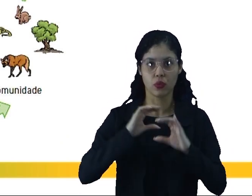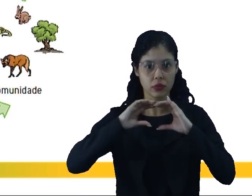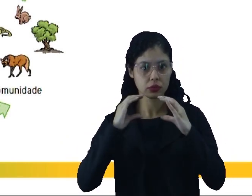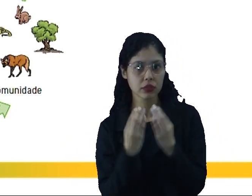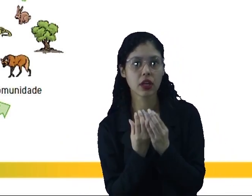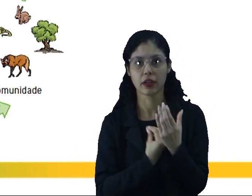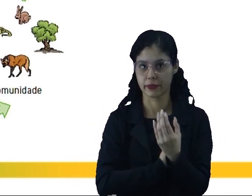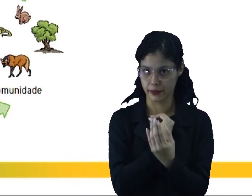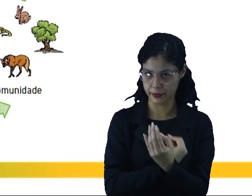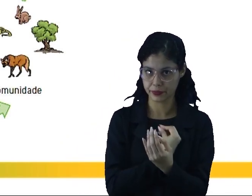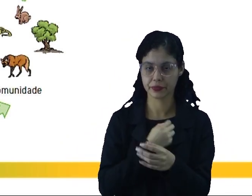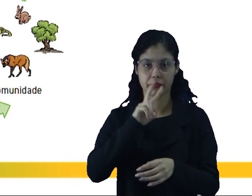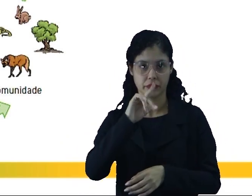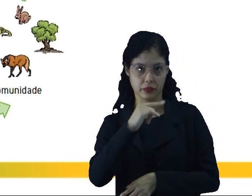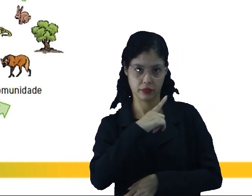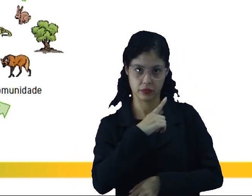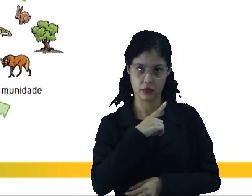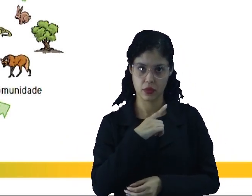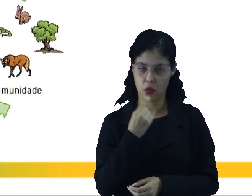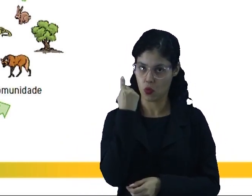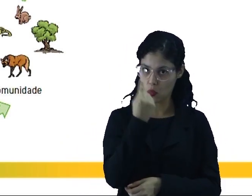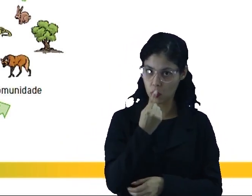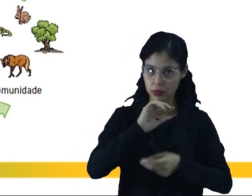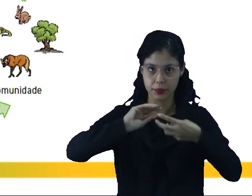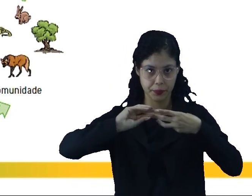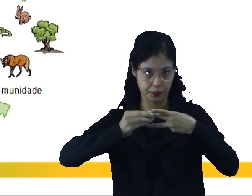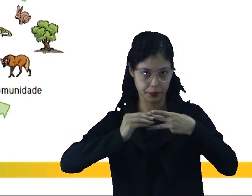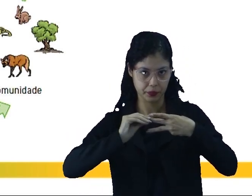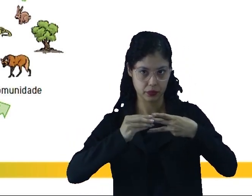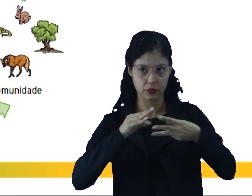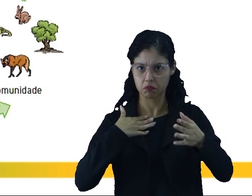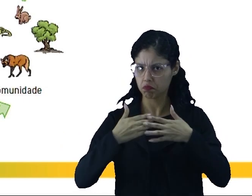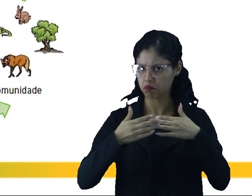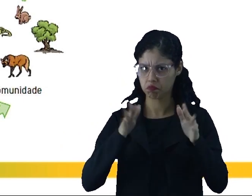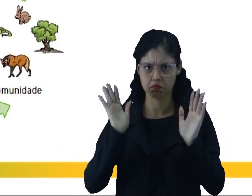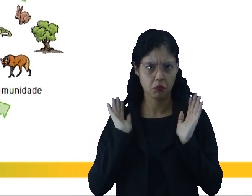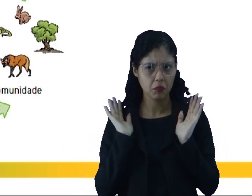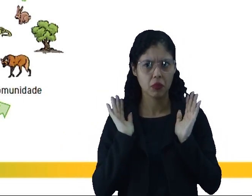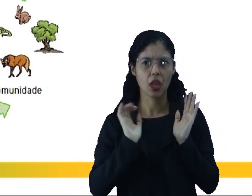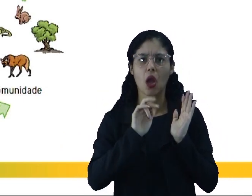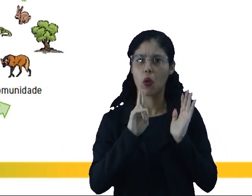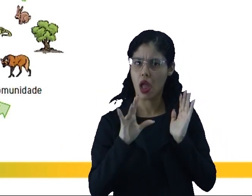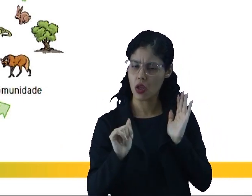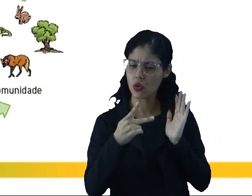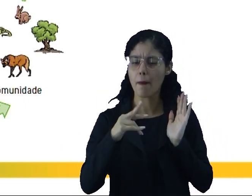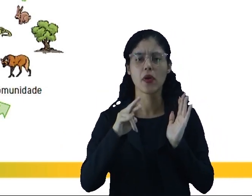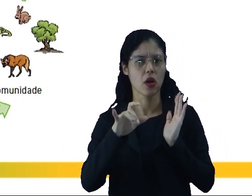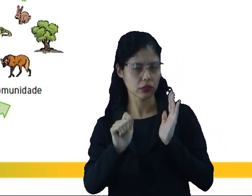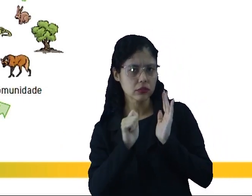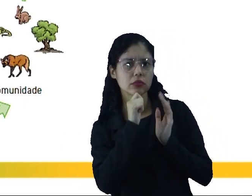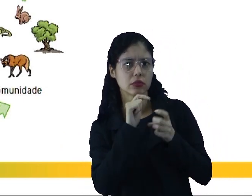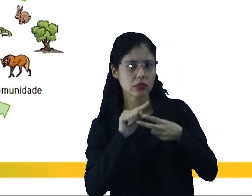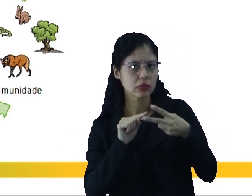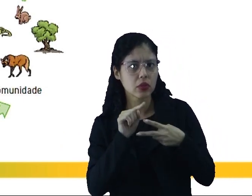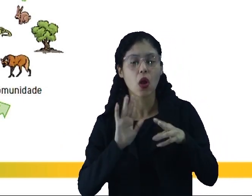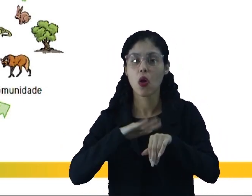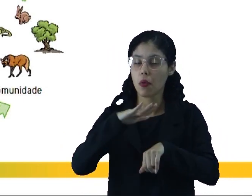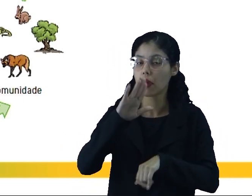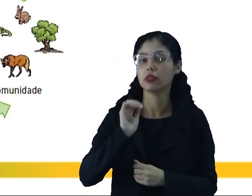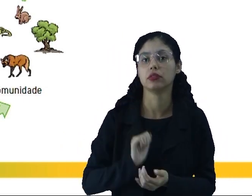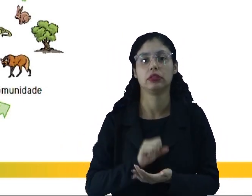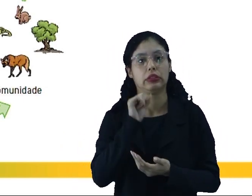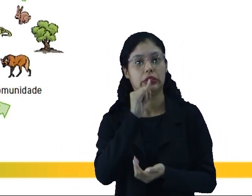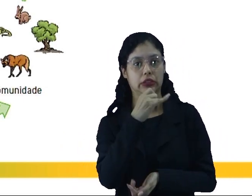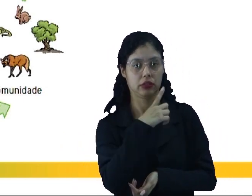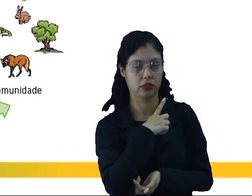tenho um ser vivo, ele vai ser formado ou por uma célula, independente se ela for eucariótica ou procariótica, ou mais.